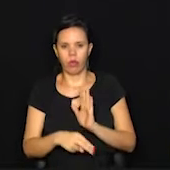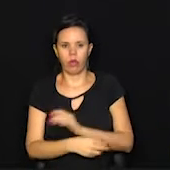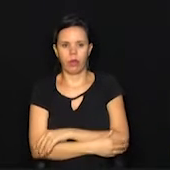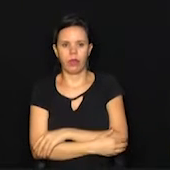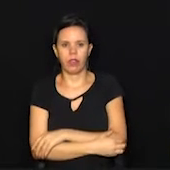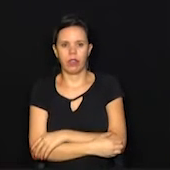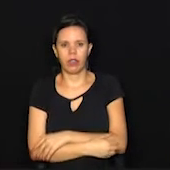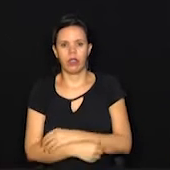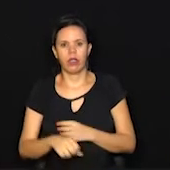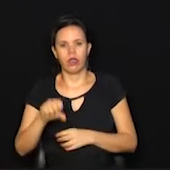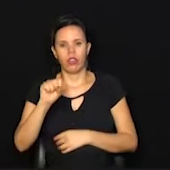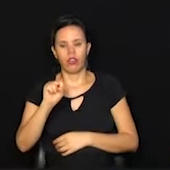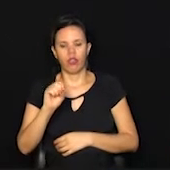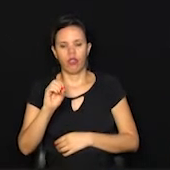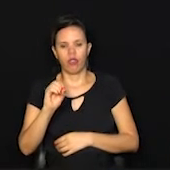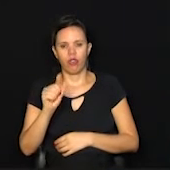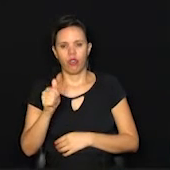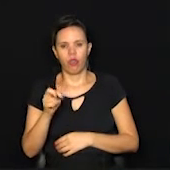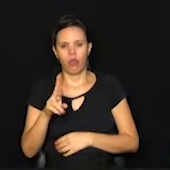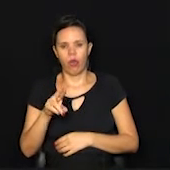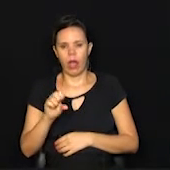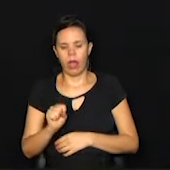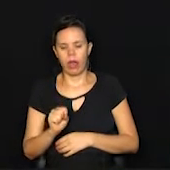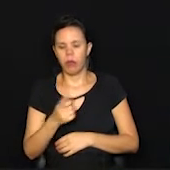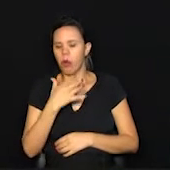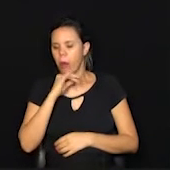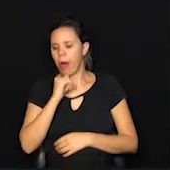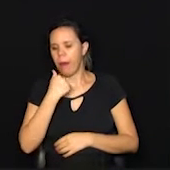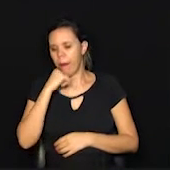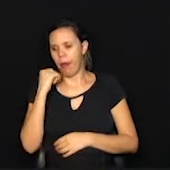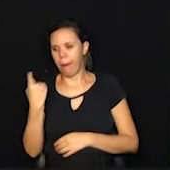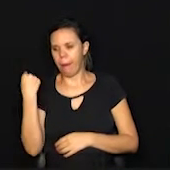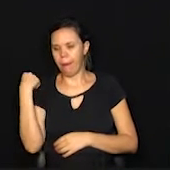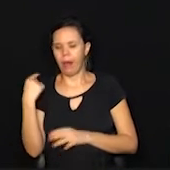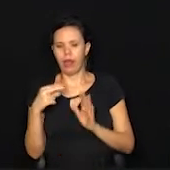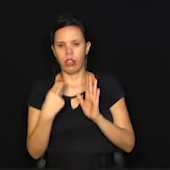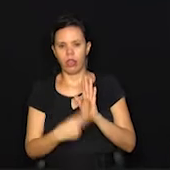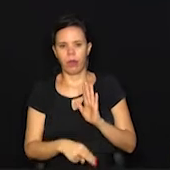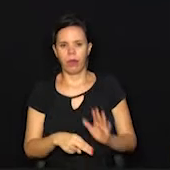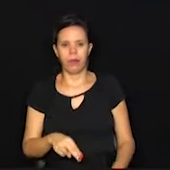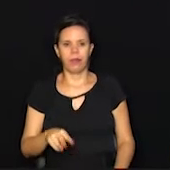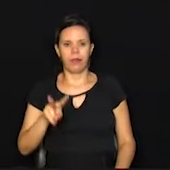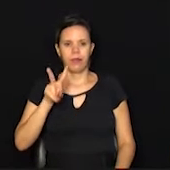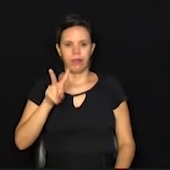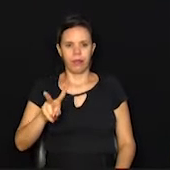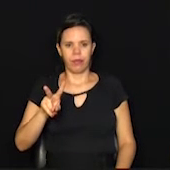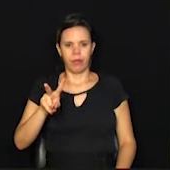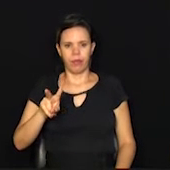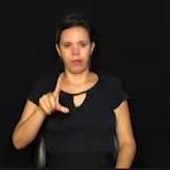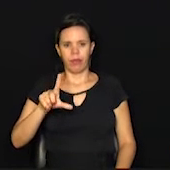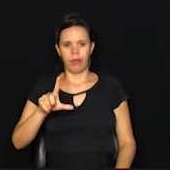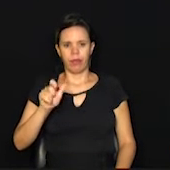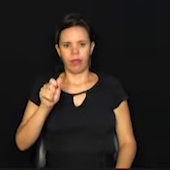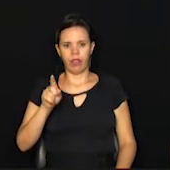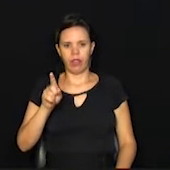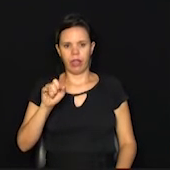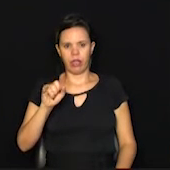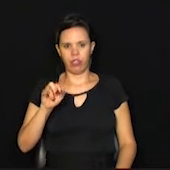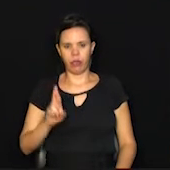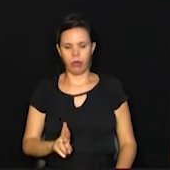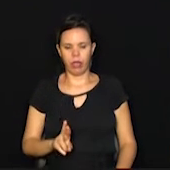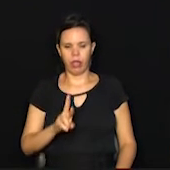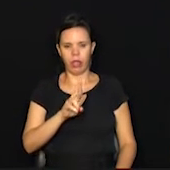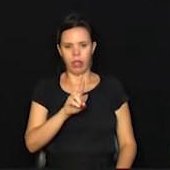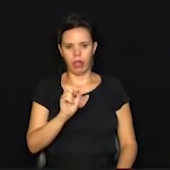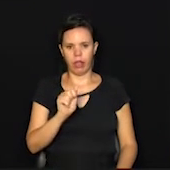porque o meu pai e a minha mãe é que se chamavam Vladimir e Raquel também